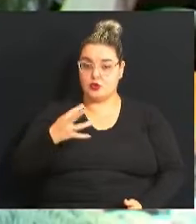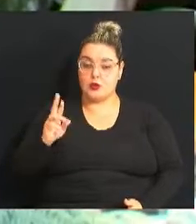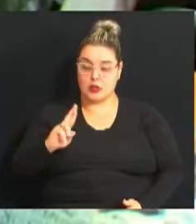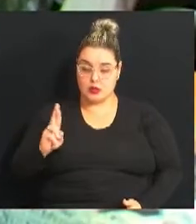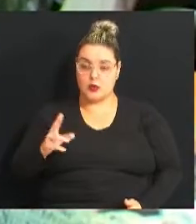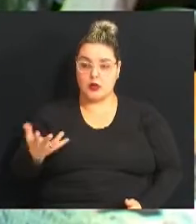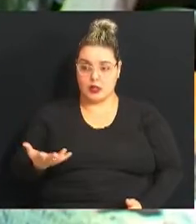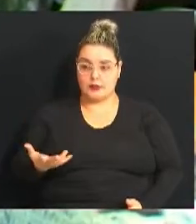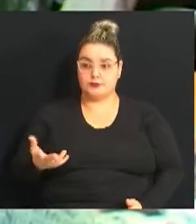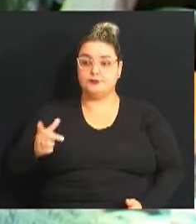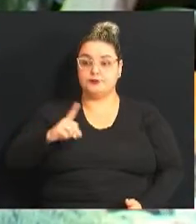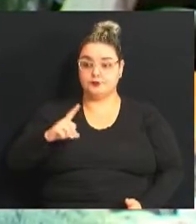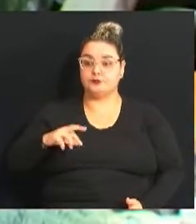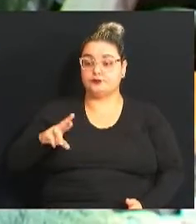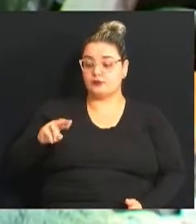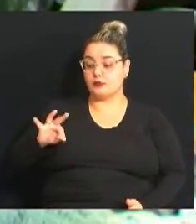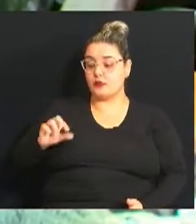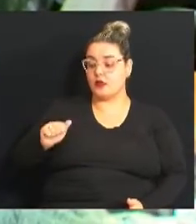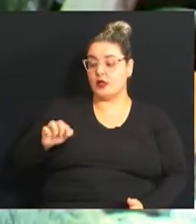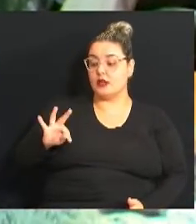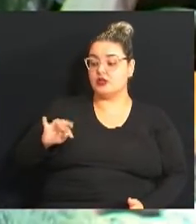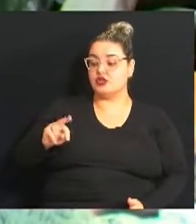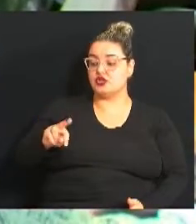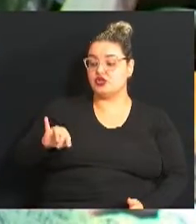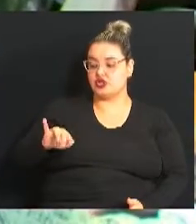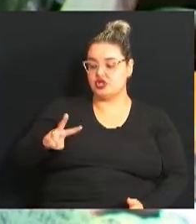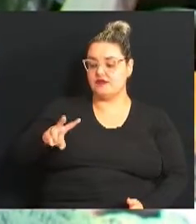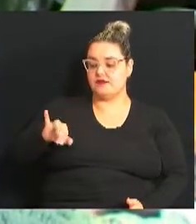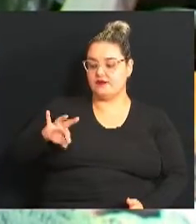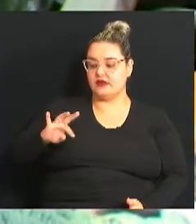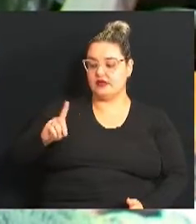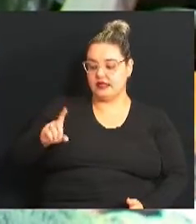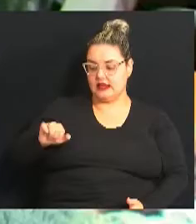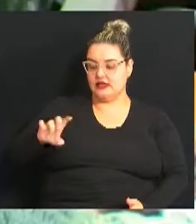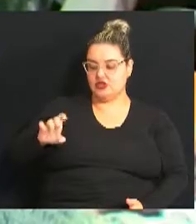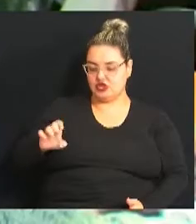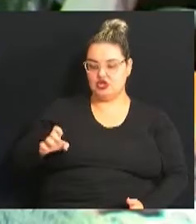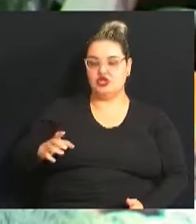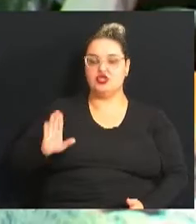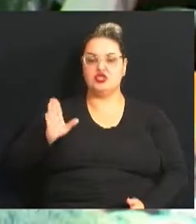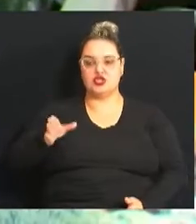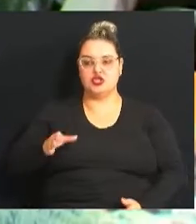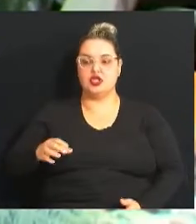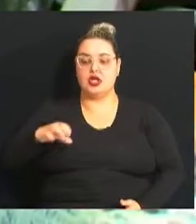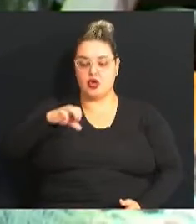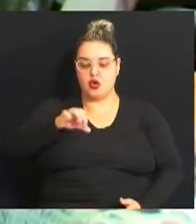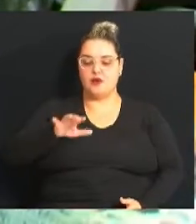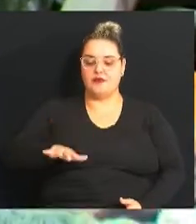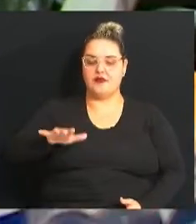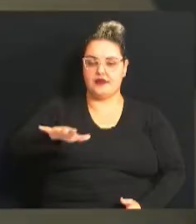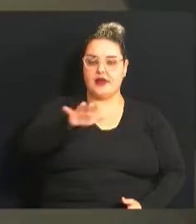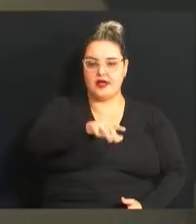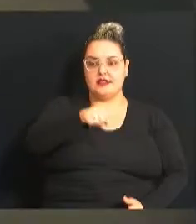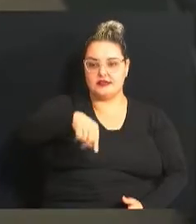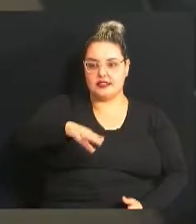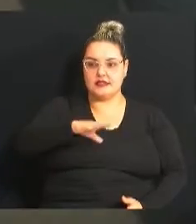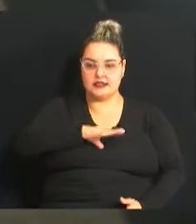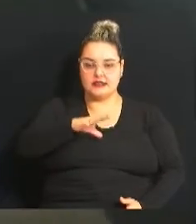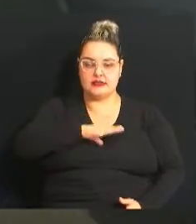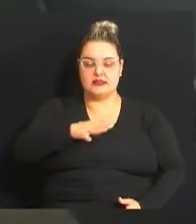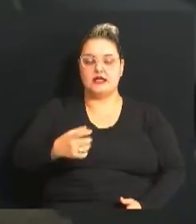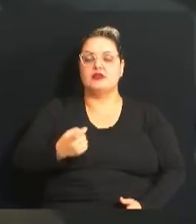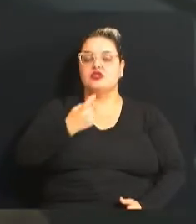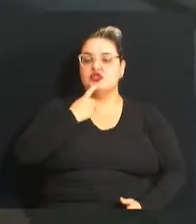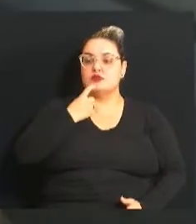Então tem essa rotatividade dentro desses estacionamentos já estabelecidos em 9 setores aqui hoje em Campinas. Então desde março